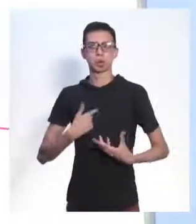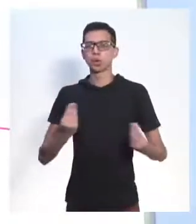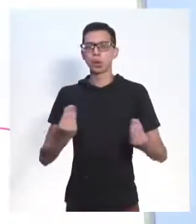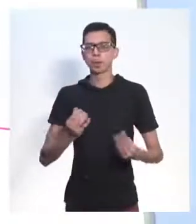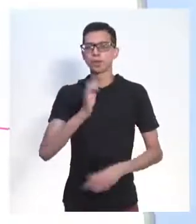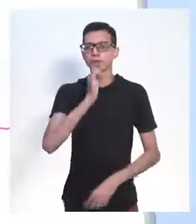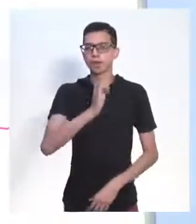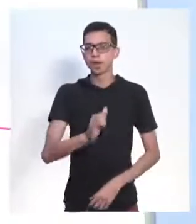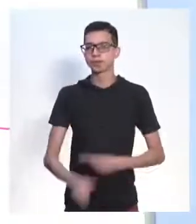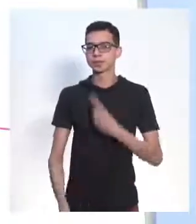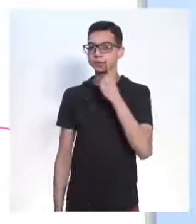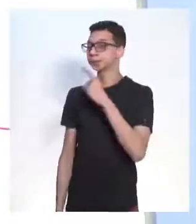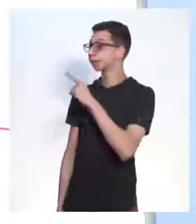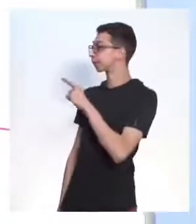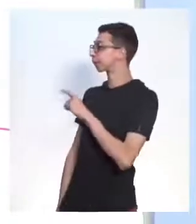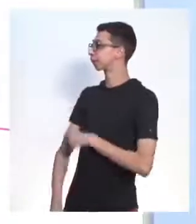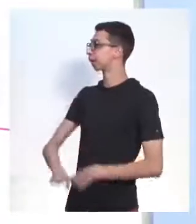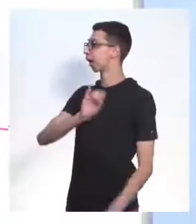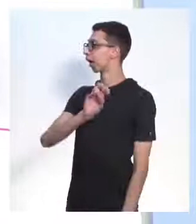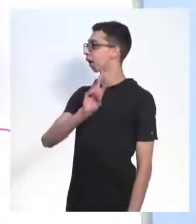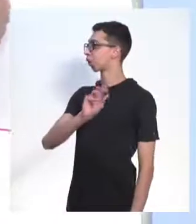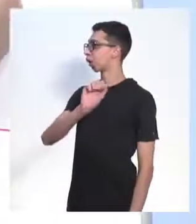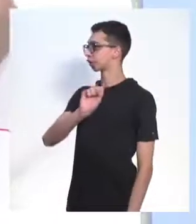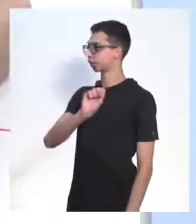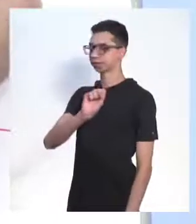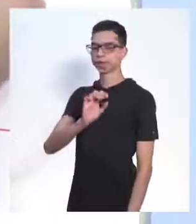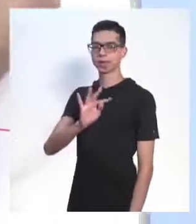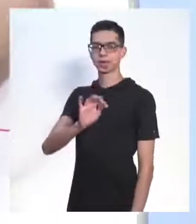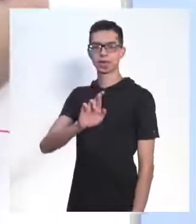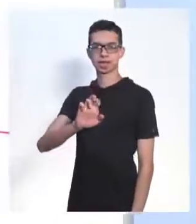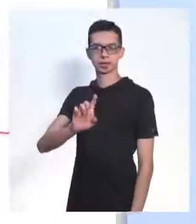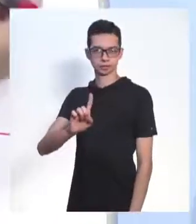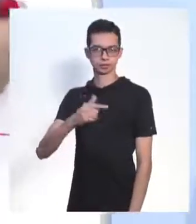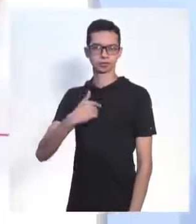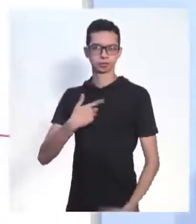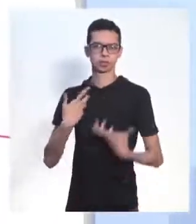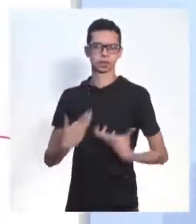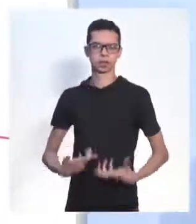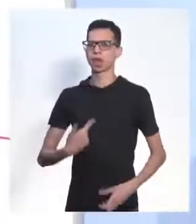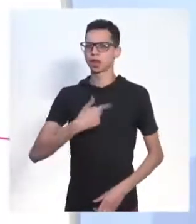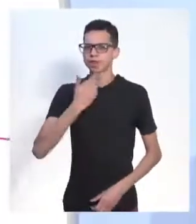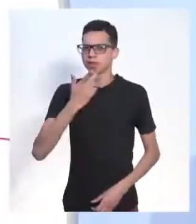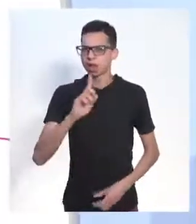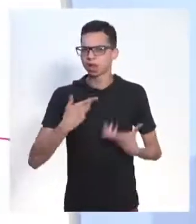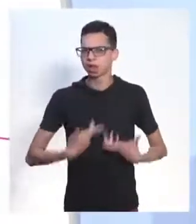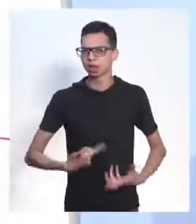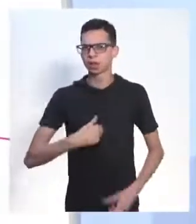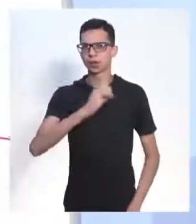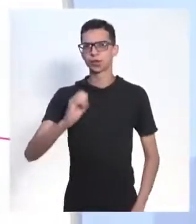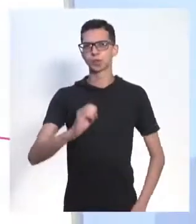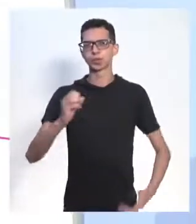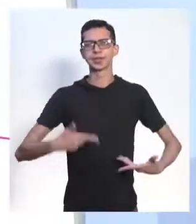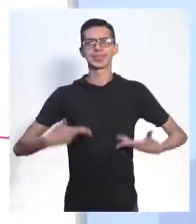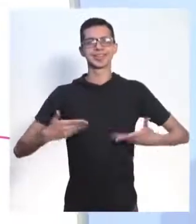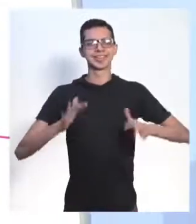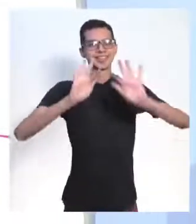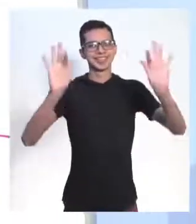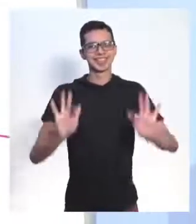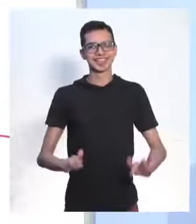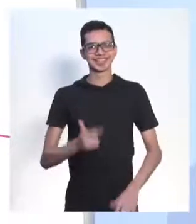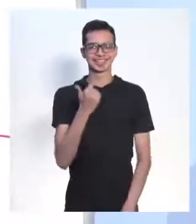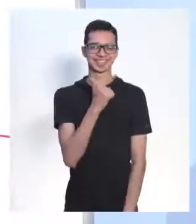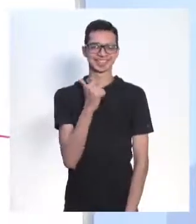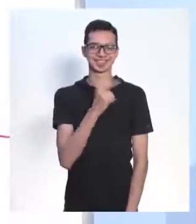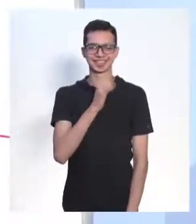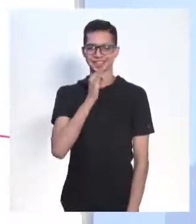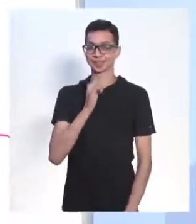was tired. tired. Eu quero falar que não estava cansado nada, estava aqui no centro de mídias, feliz da vida. Então,